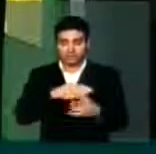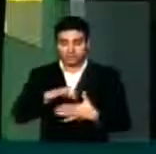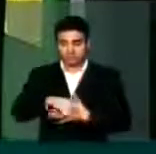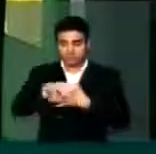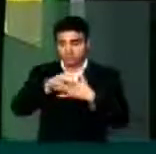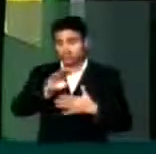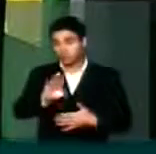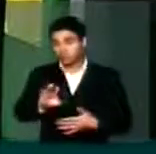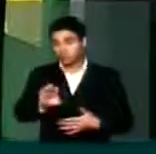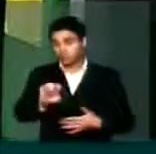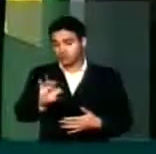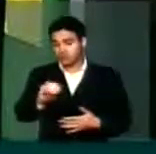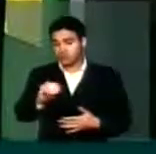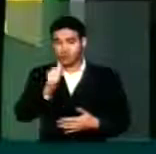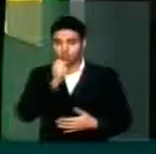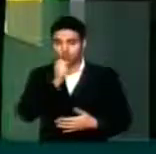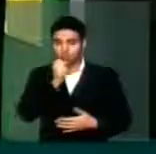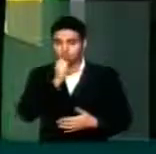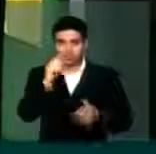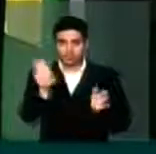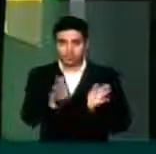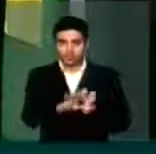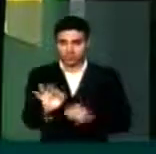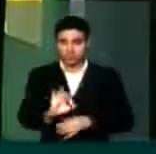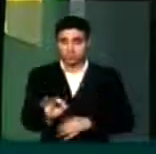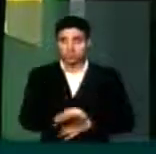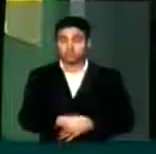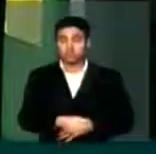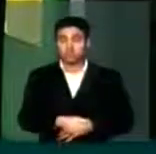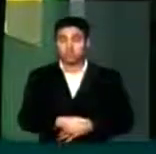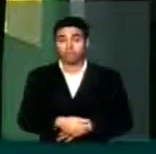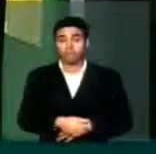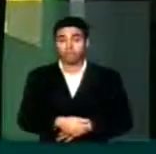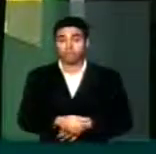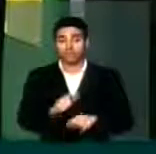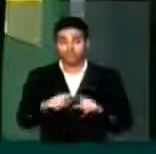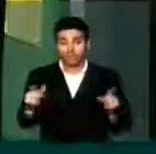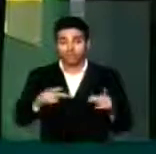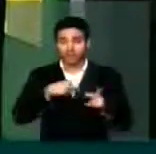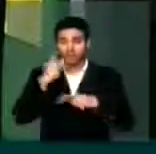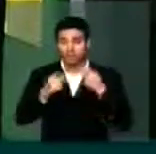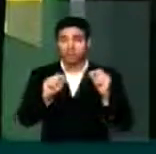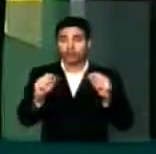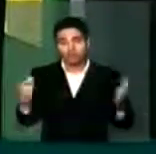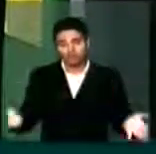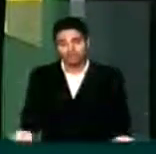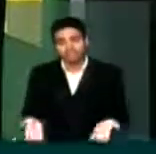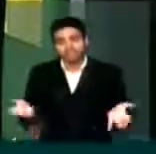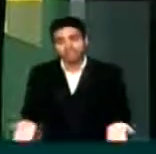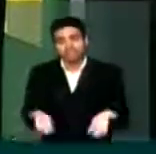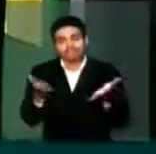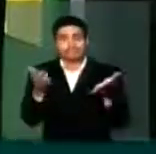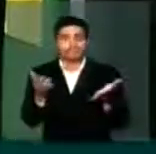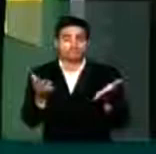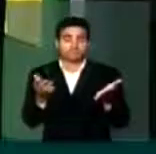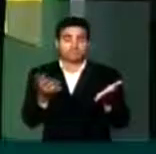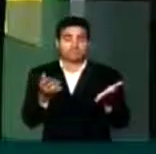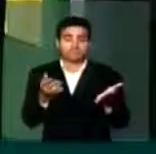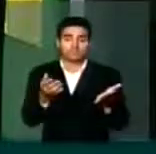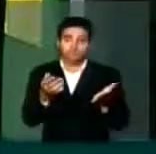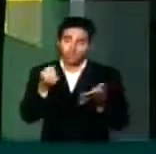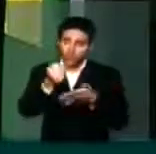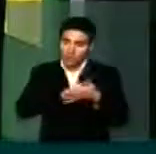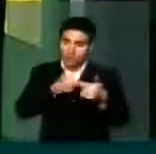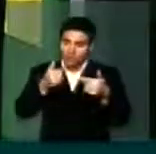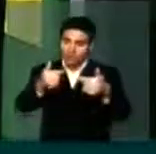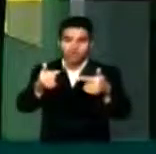Beto Albuquerque, que não chegou a tempo, estas palavras de incentivo para que esta